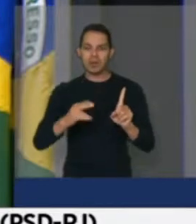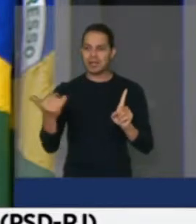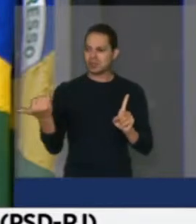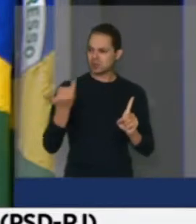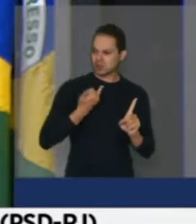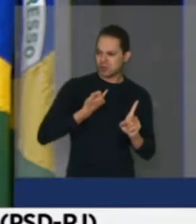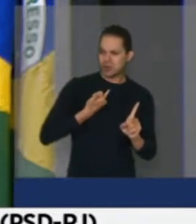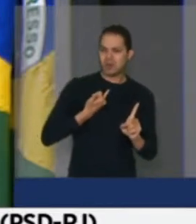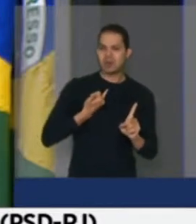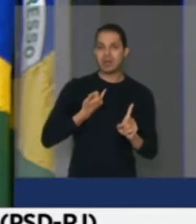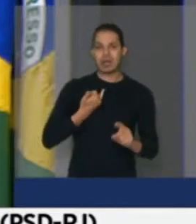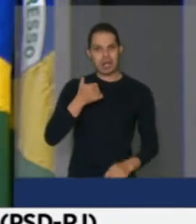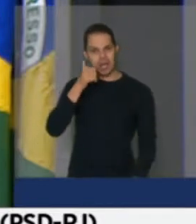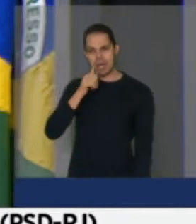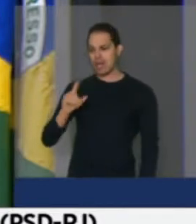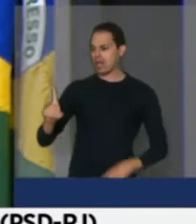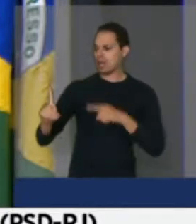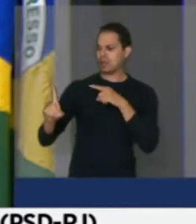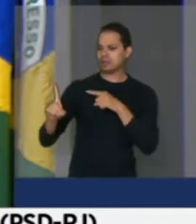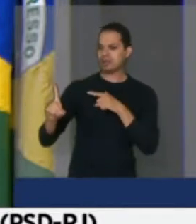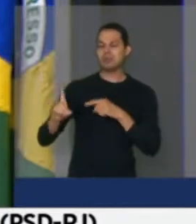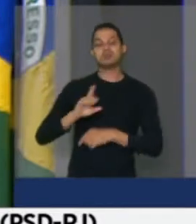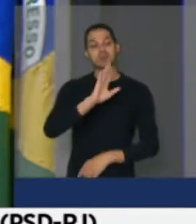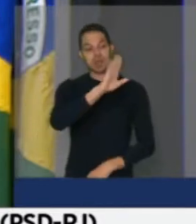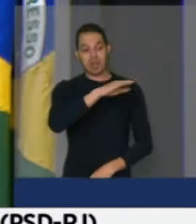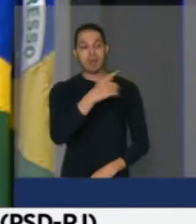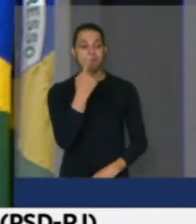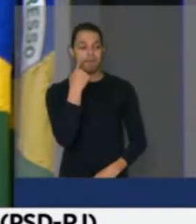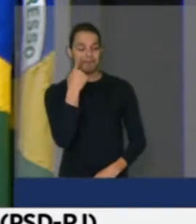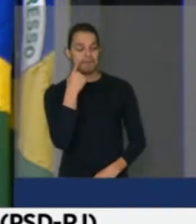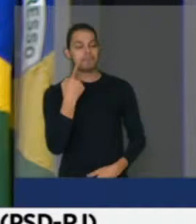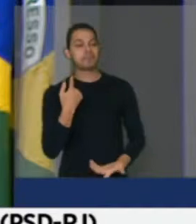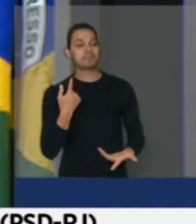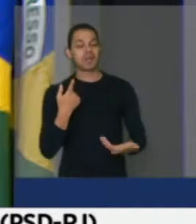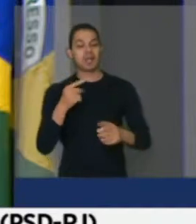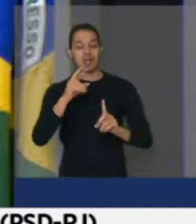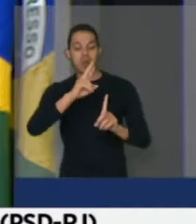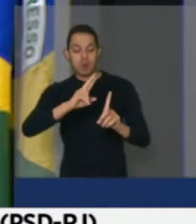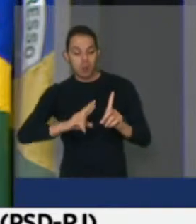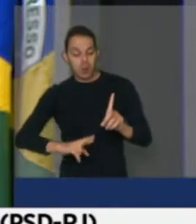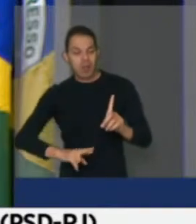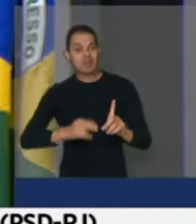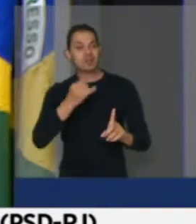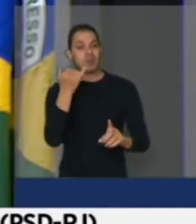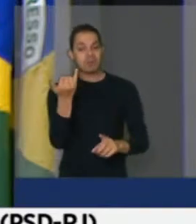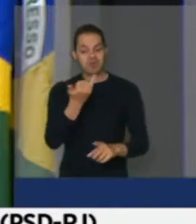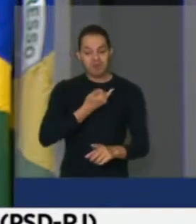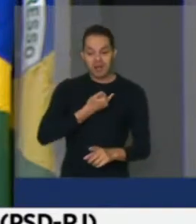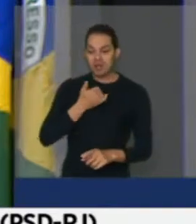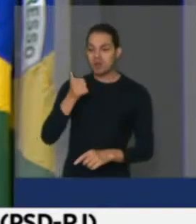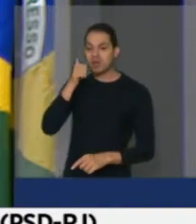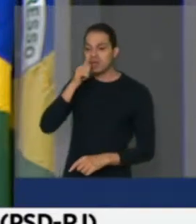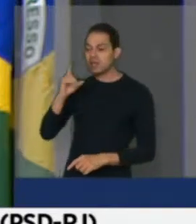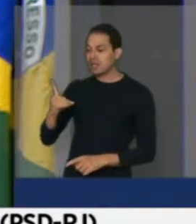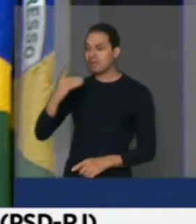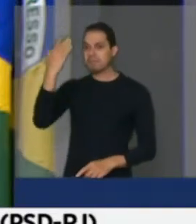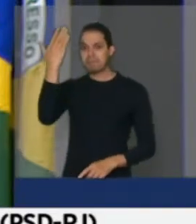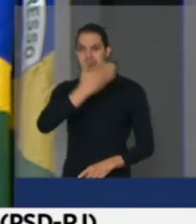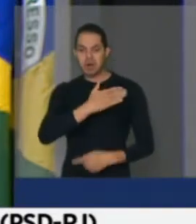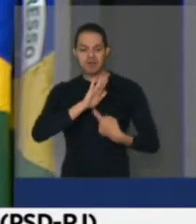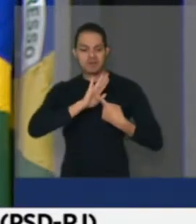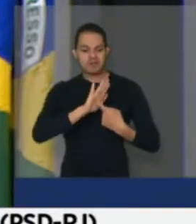que ela, excelências, o relator disse que ela não apresentou provas no decorrer